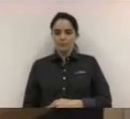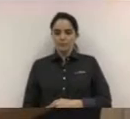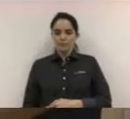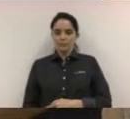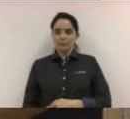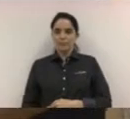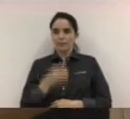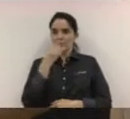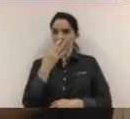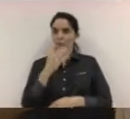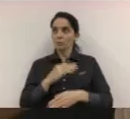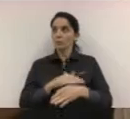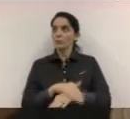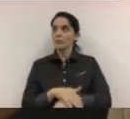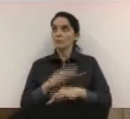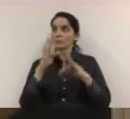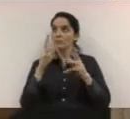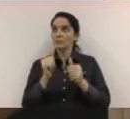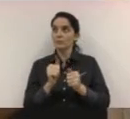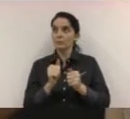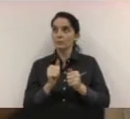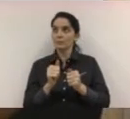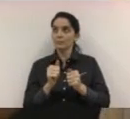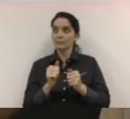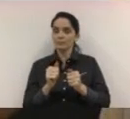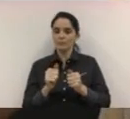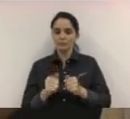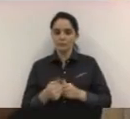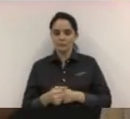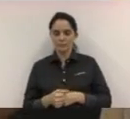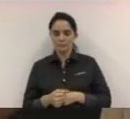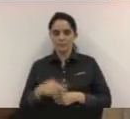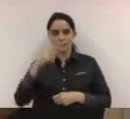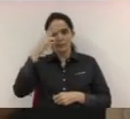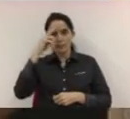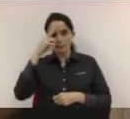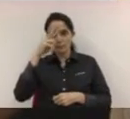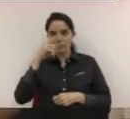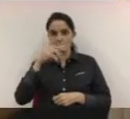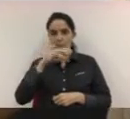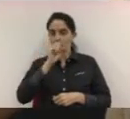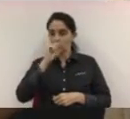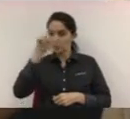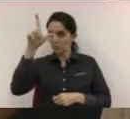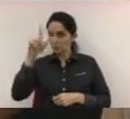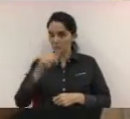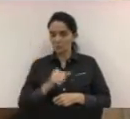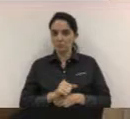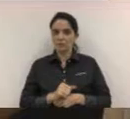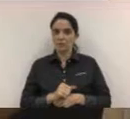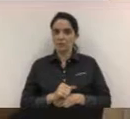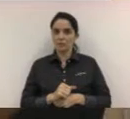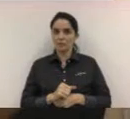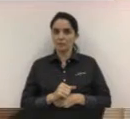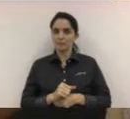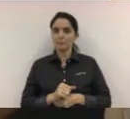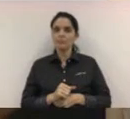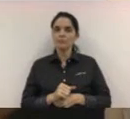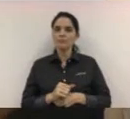Boa noite a todos aqui presentes. Enquanto o papo rola, a história de Limeira vem sendo roubada. Nas últimas semanas, na cidade de